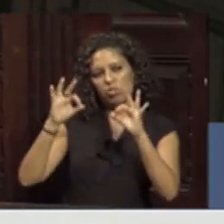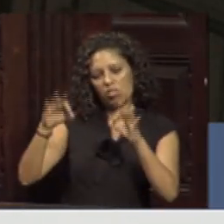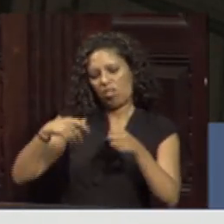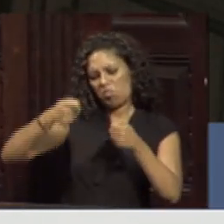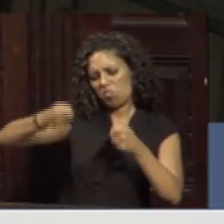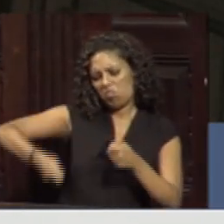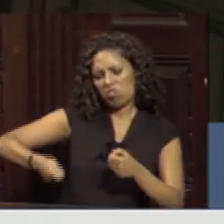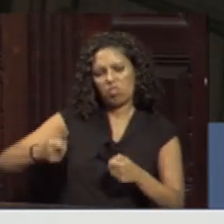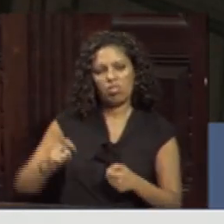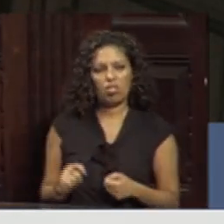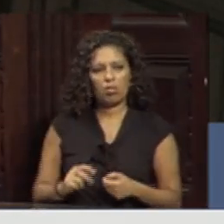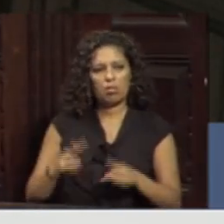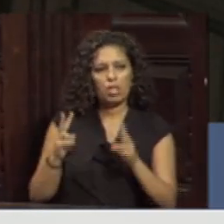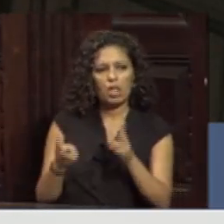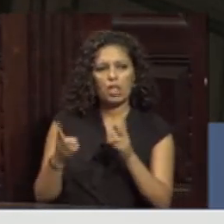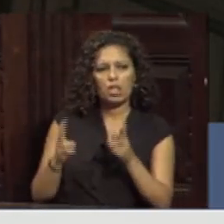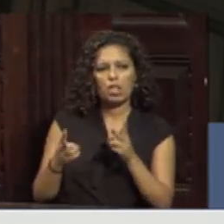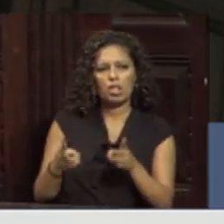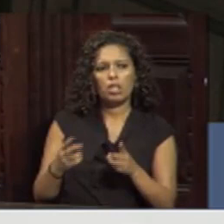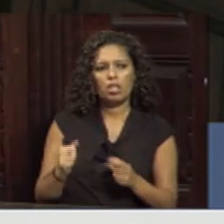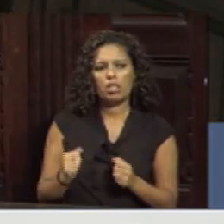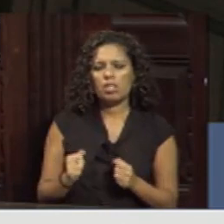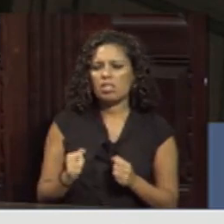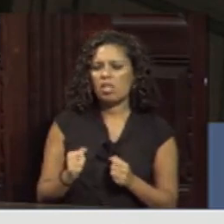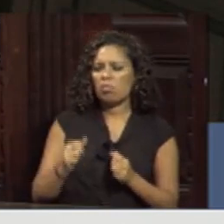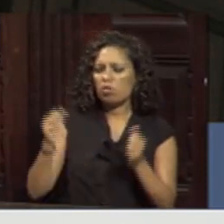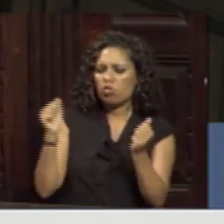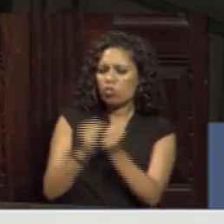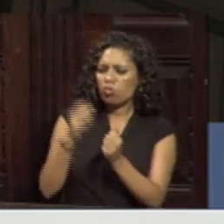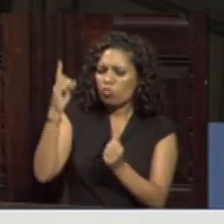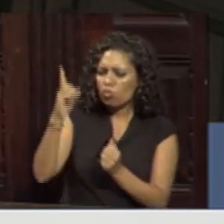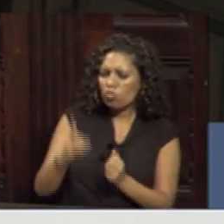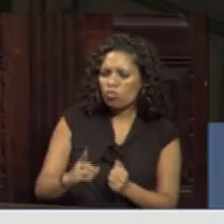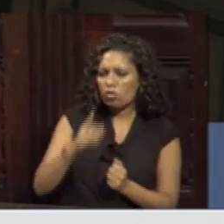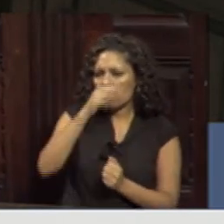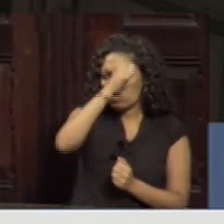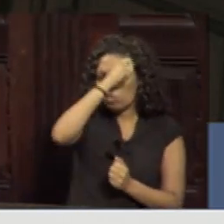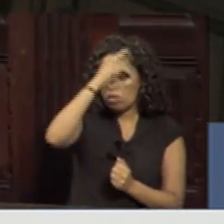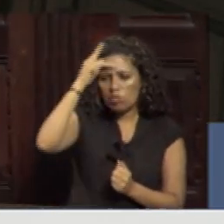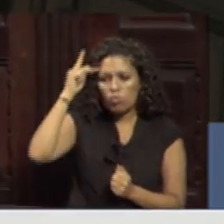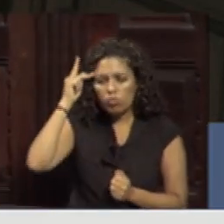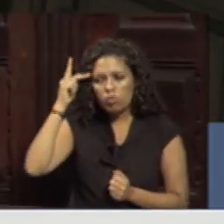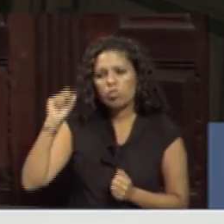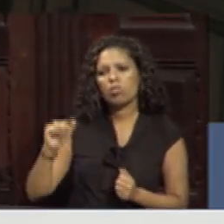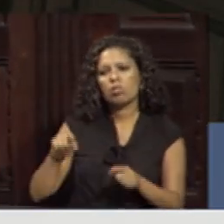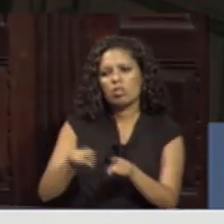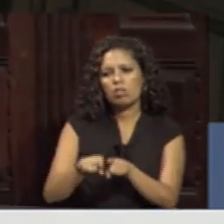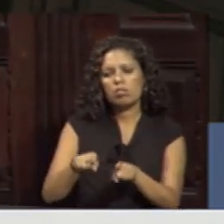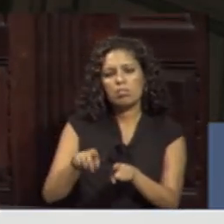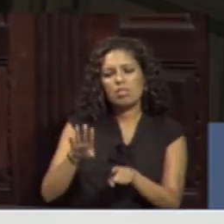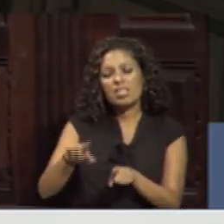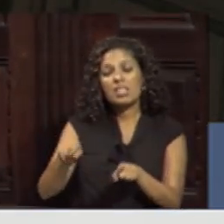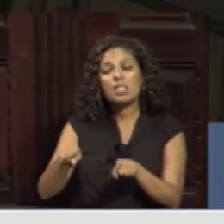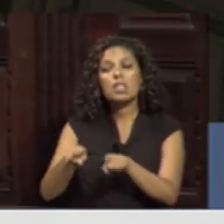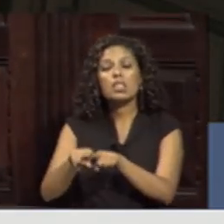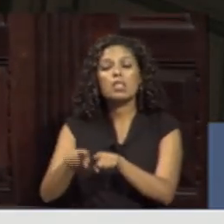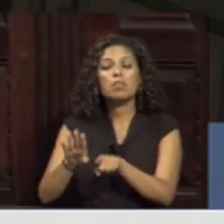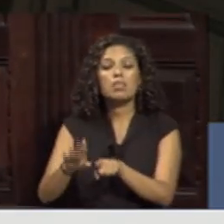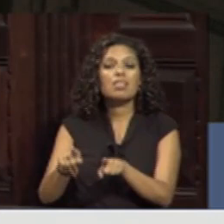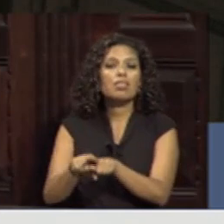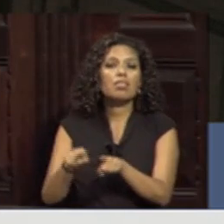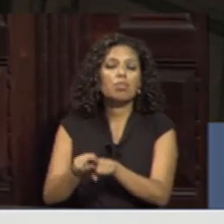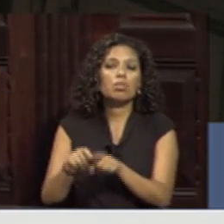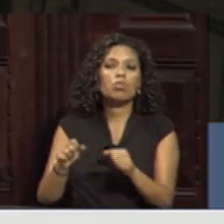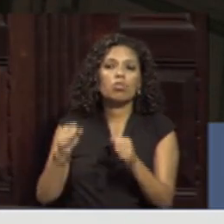firmes, sempre defendendo a questão dos direitos humanos, mas a igualdade, a luta dessa mulher especial,